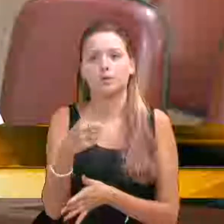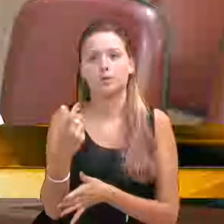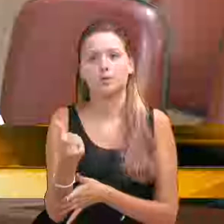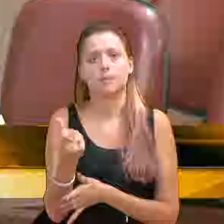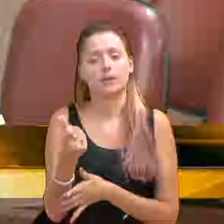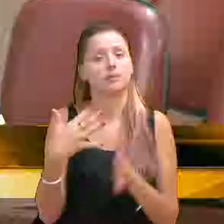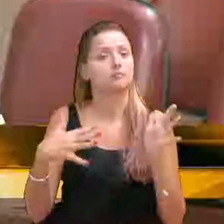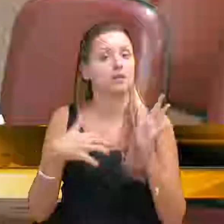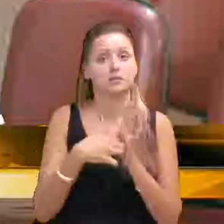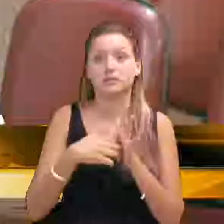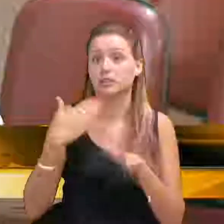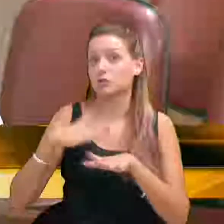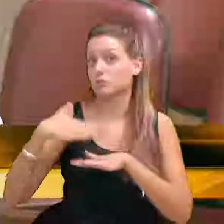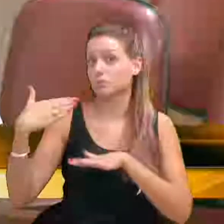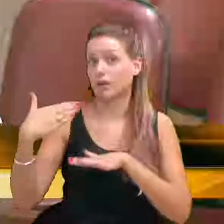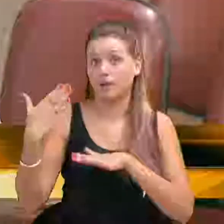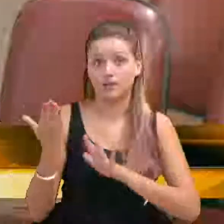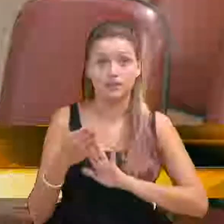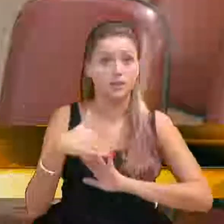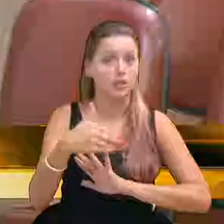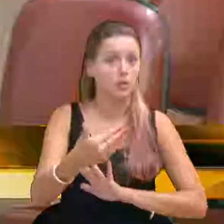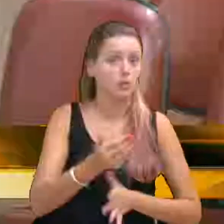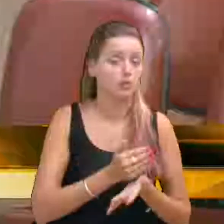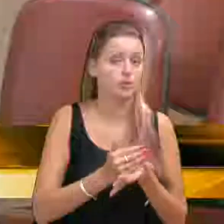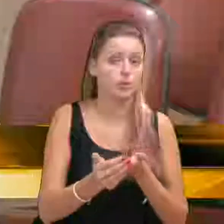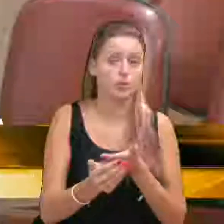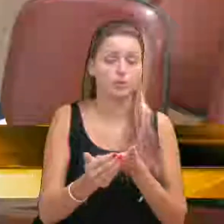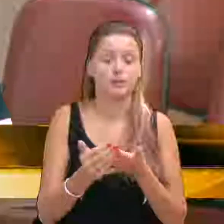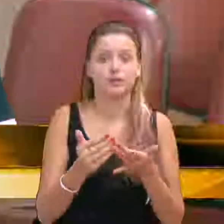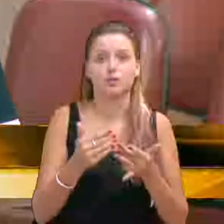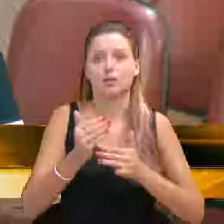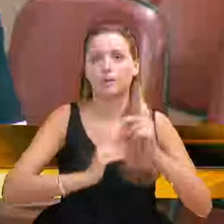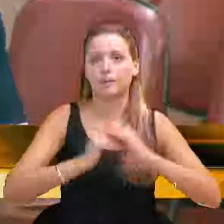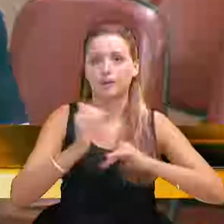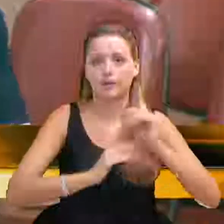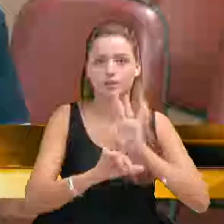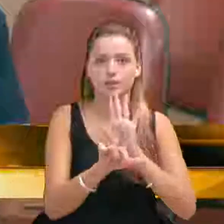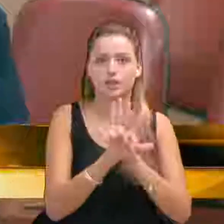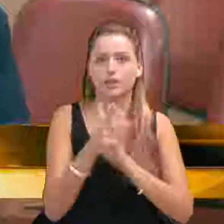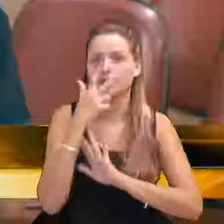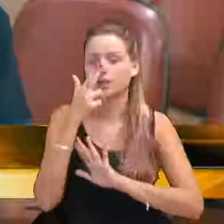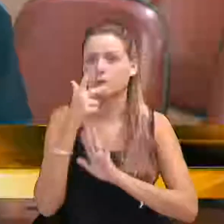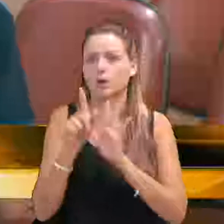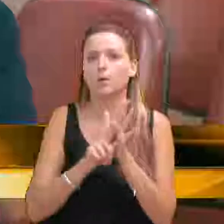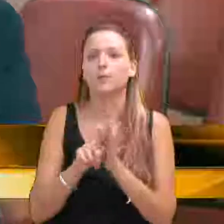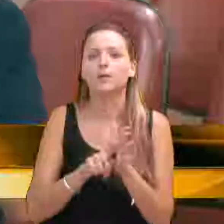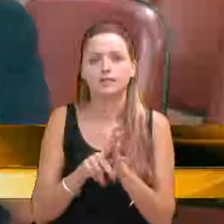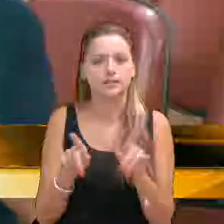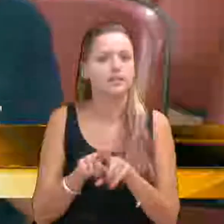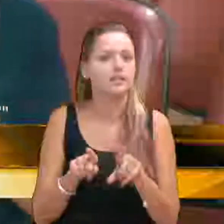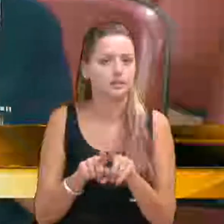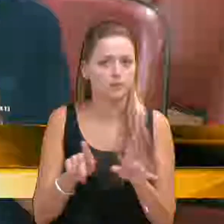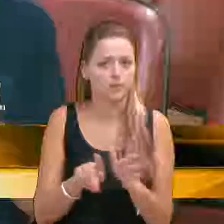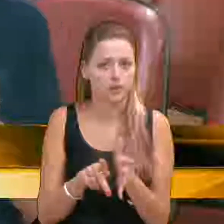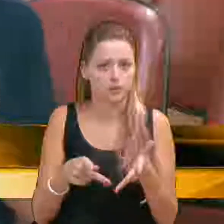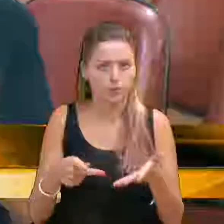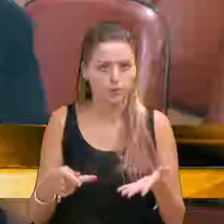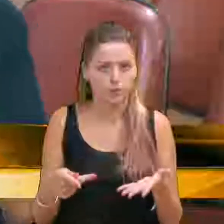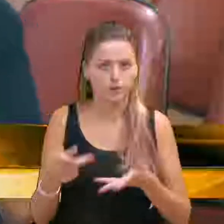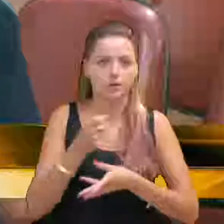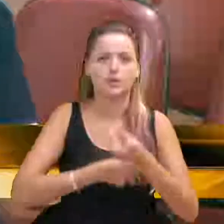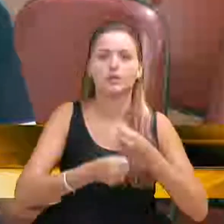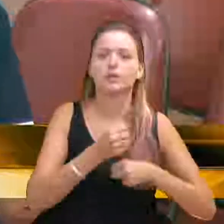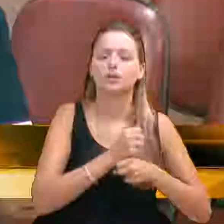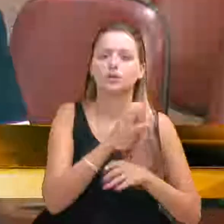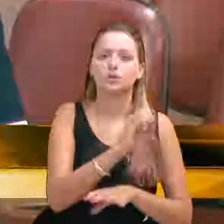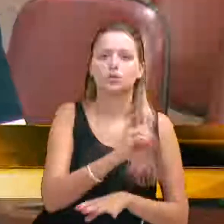número de acidentes aumentaram desde o começo da aplicação da lei. Conforme a reportagem também do Jornal Pioneiro do ano passado, no período